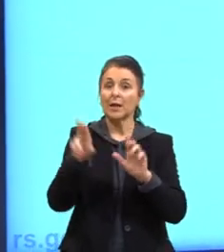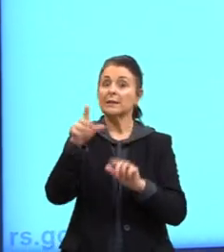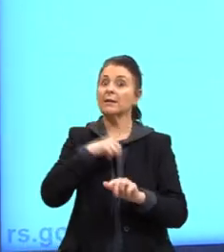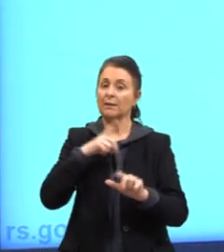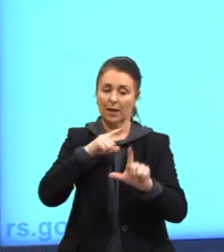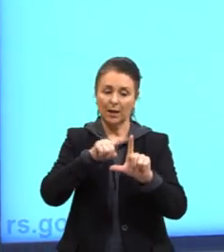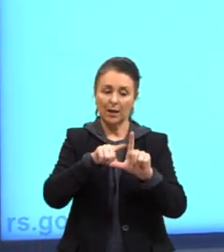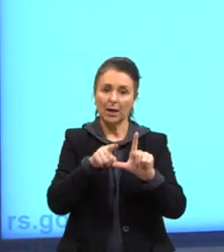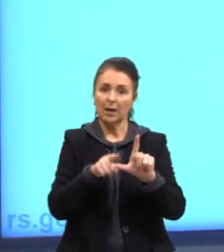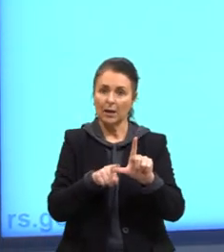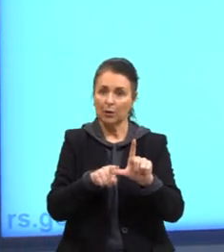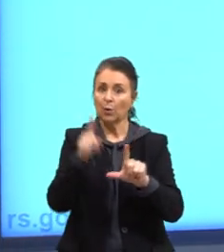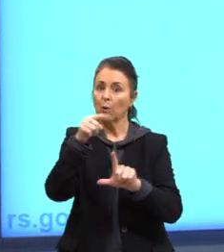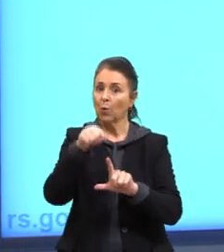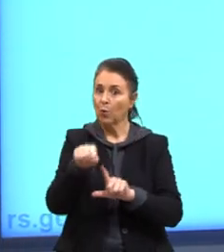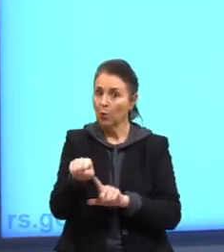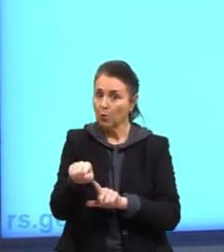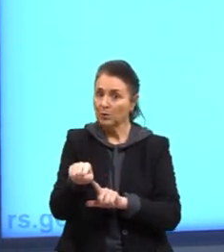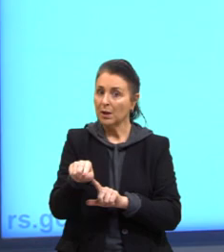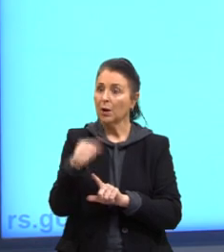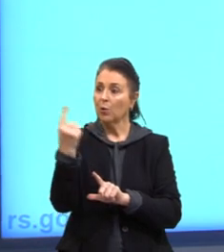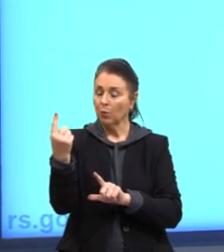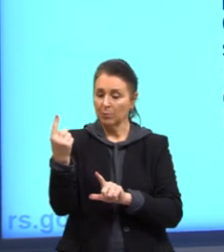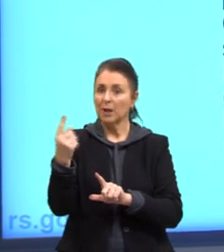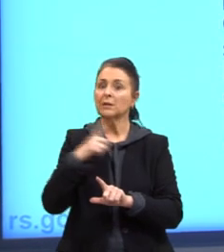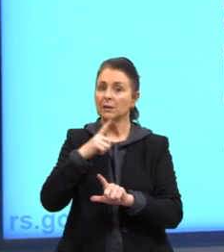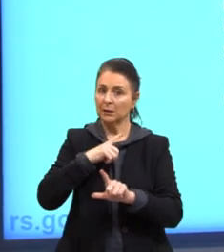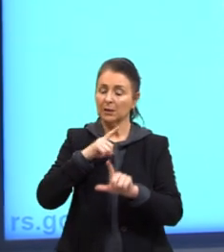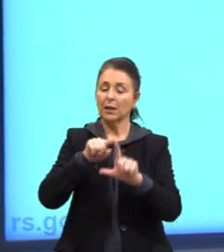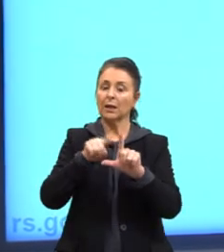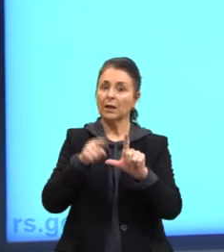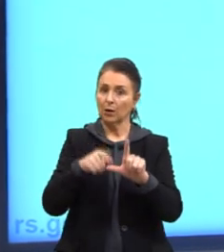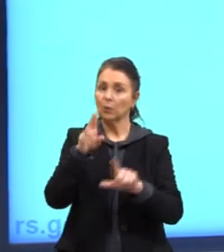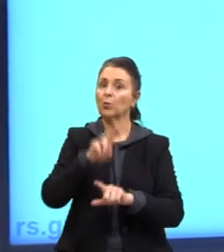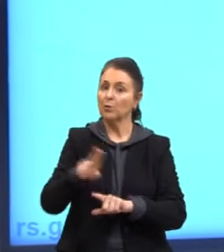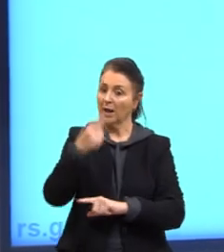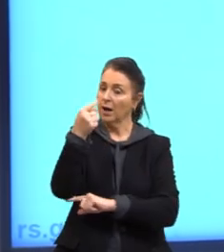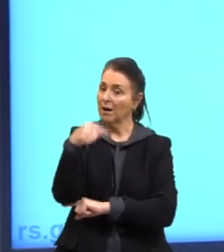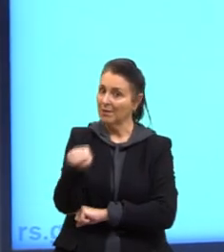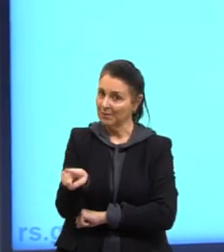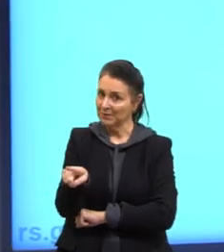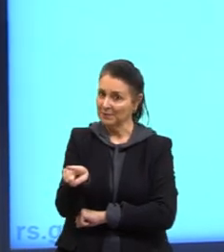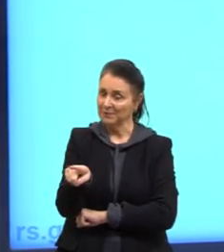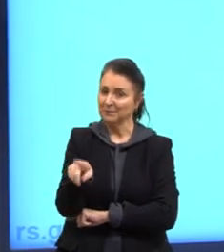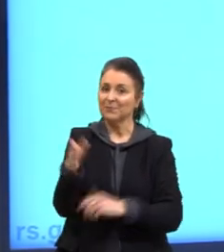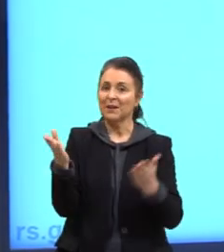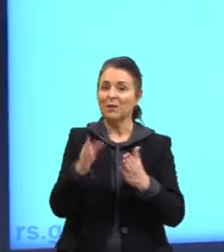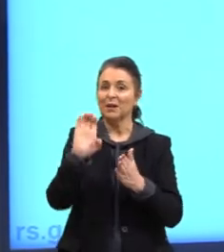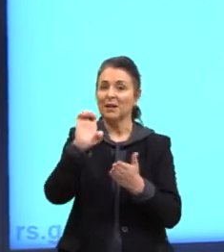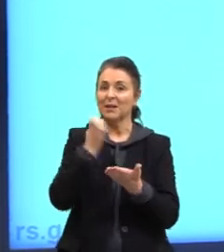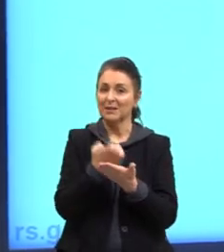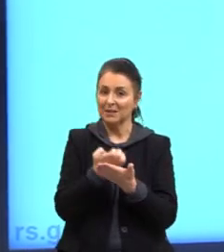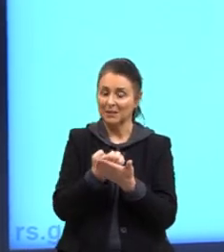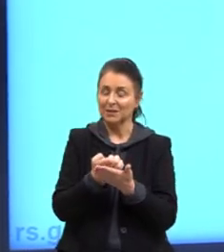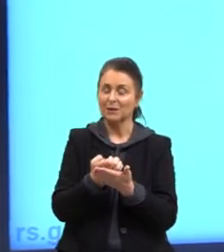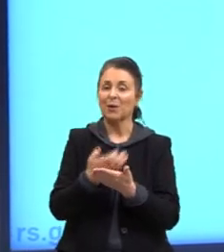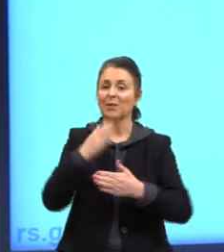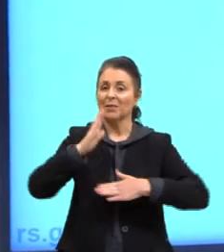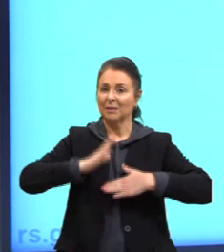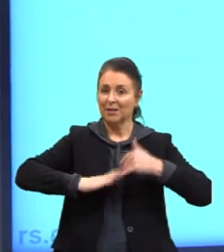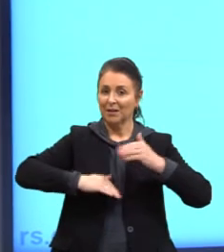gente usa essa se não aparecer ângulo a gente usa essa daqui e agora é só um exercício para a gente praticar